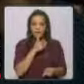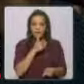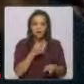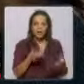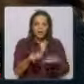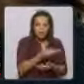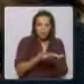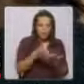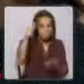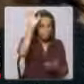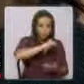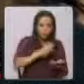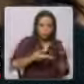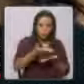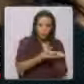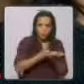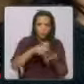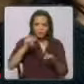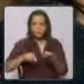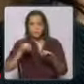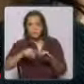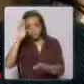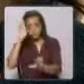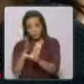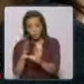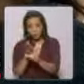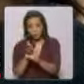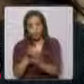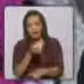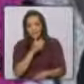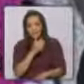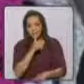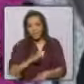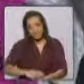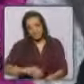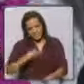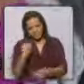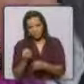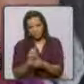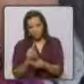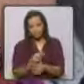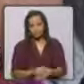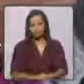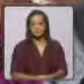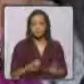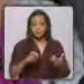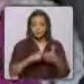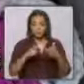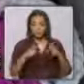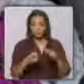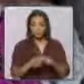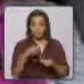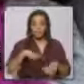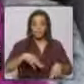abusos económicos e os abusos psicológicos, a violência emocional. Problemas para os quais esta